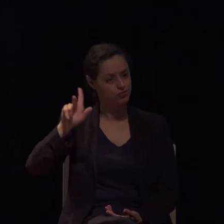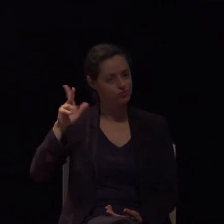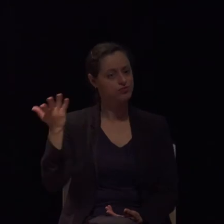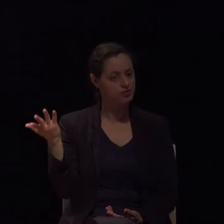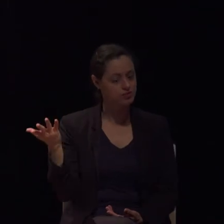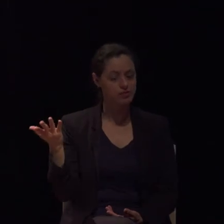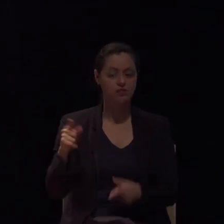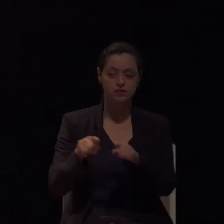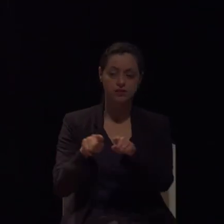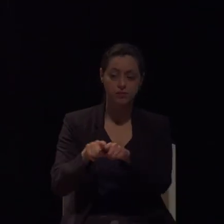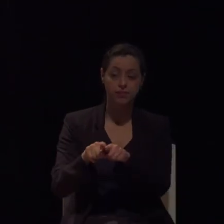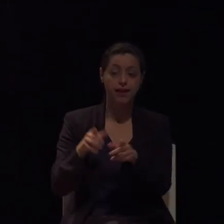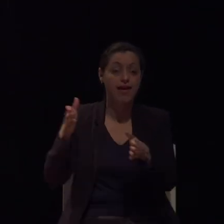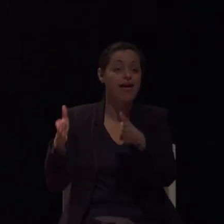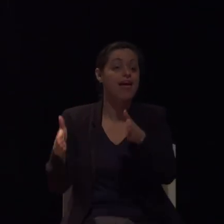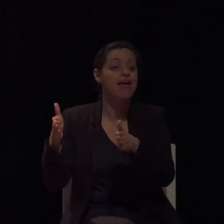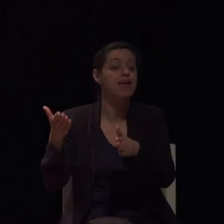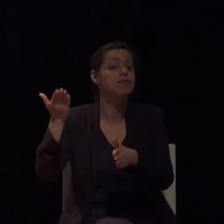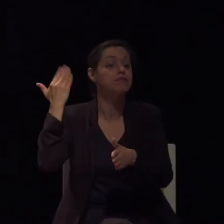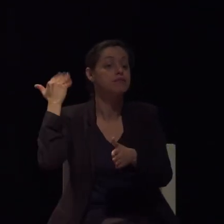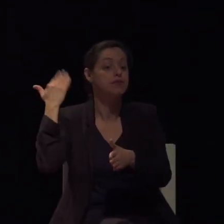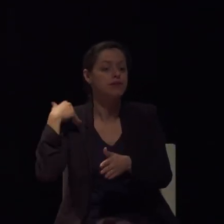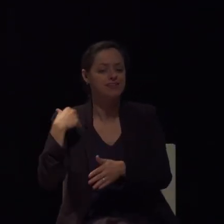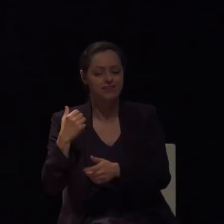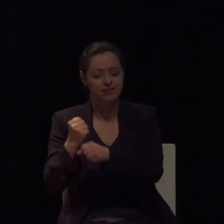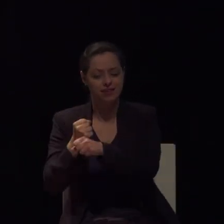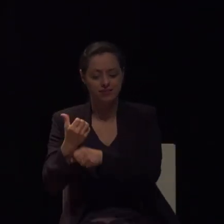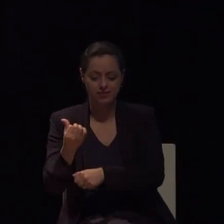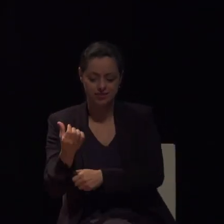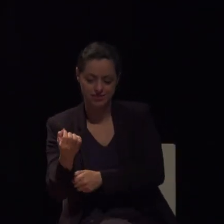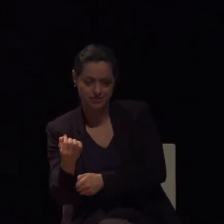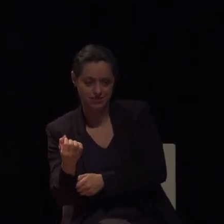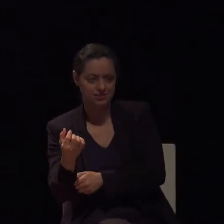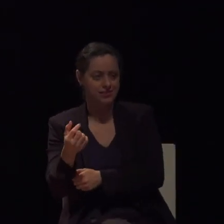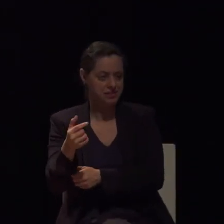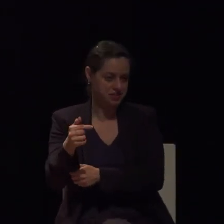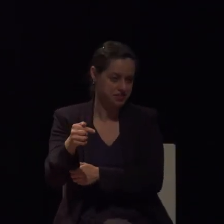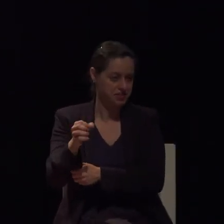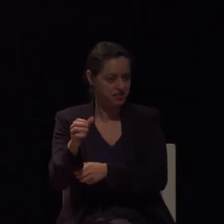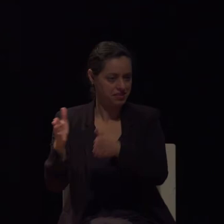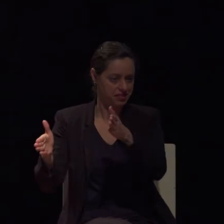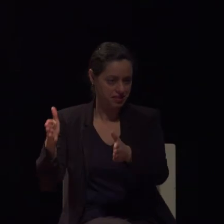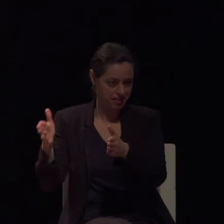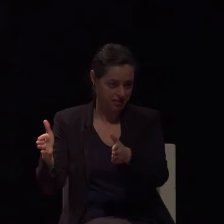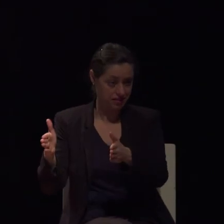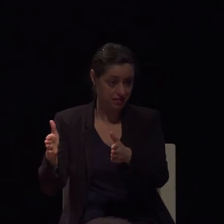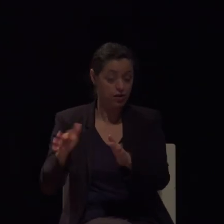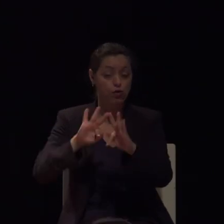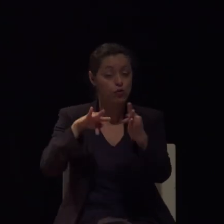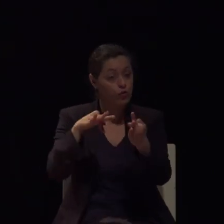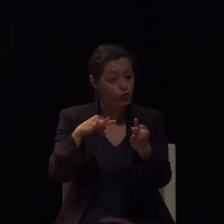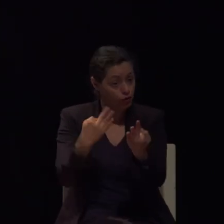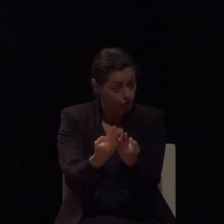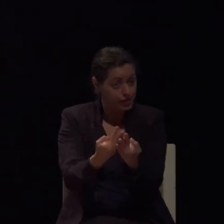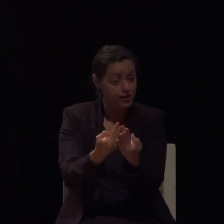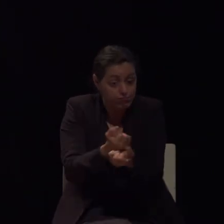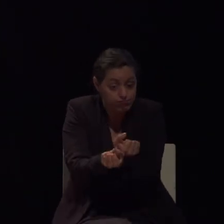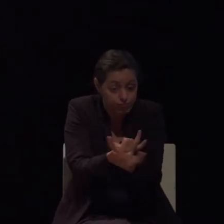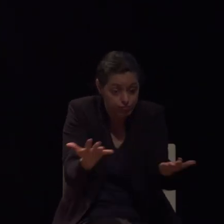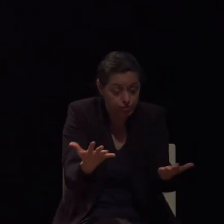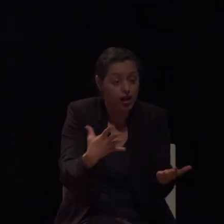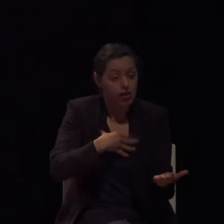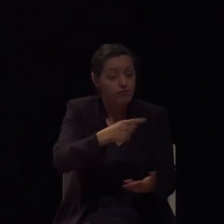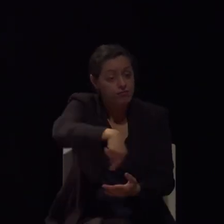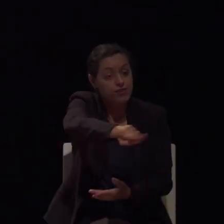filhos eram grandes ajudantes grandes parceiros no trabalho dos meus filhos poção né é eu